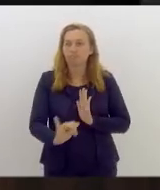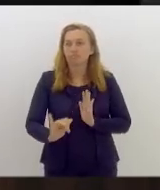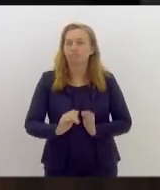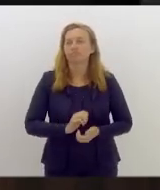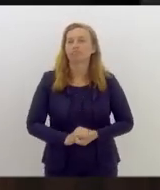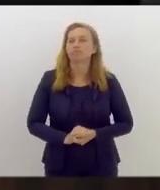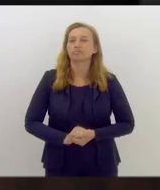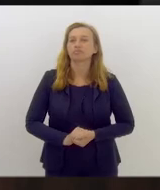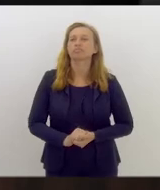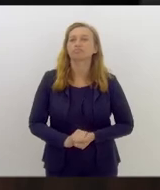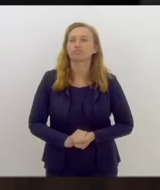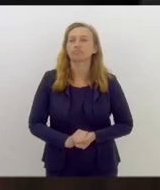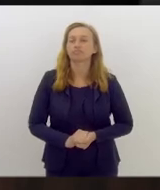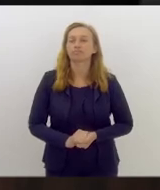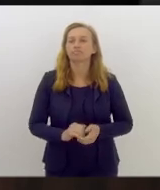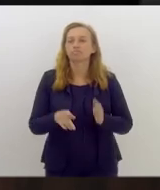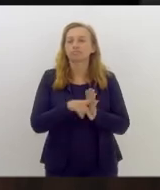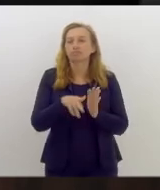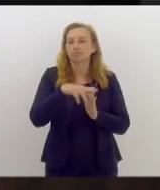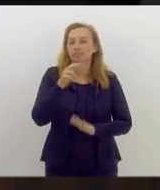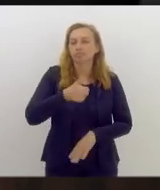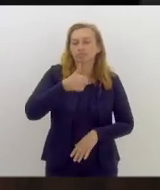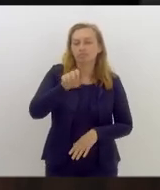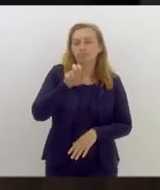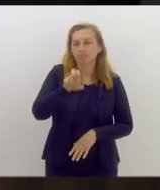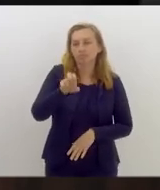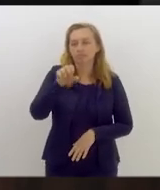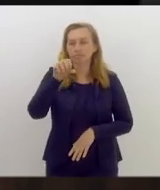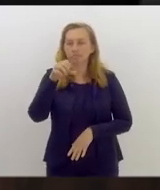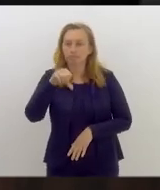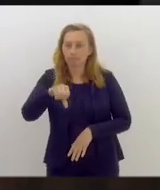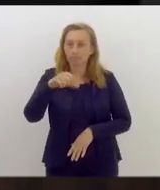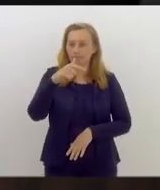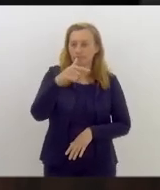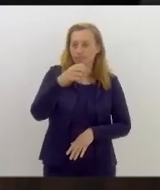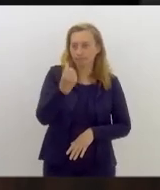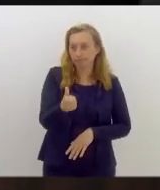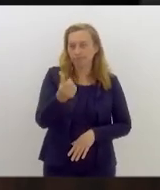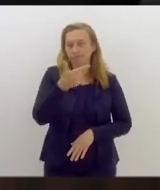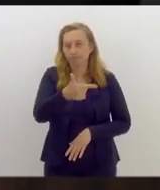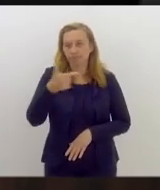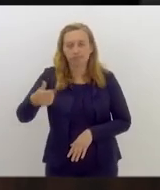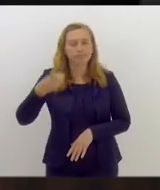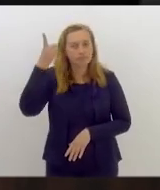vai à promulgação. Projeto de resolução 596-22, de